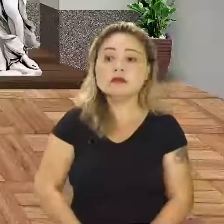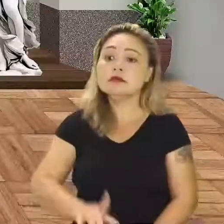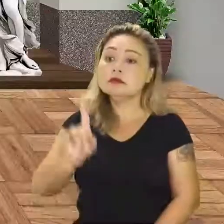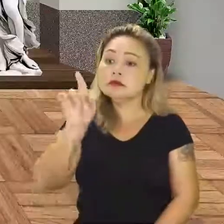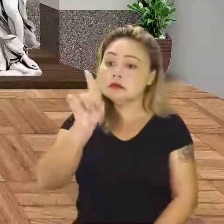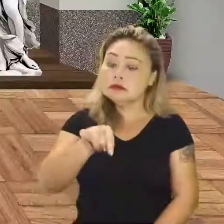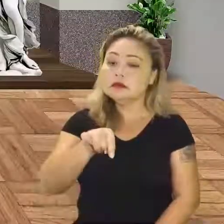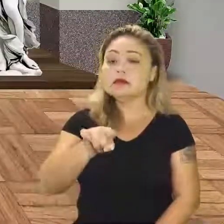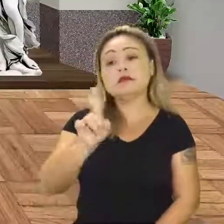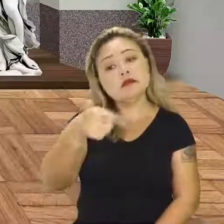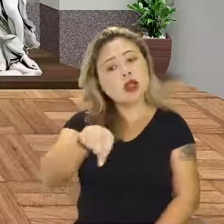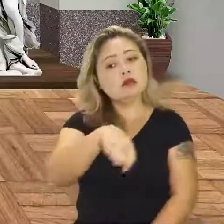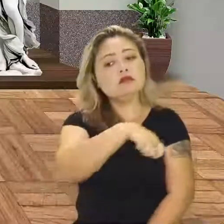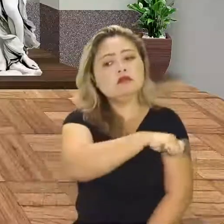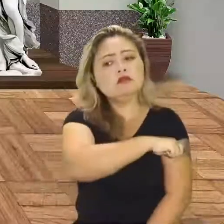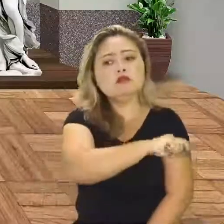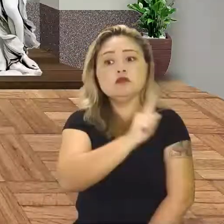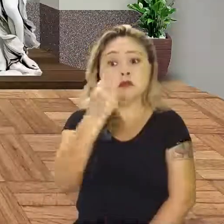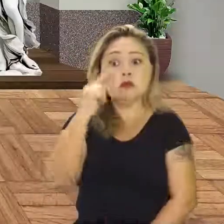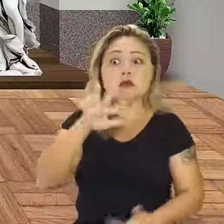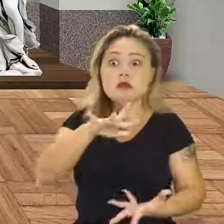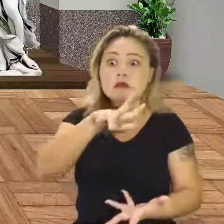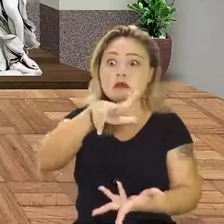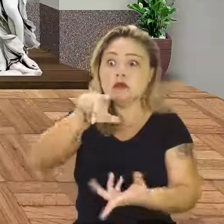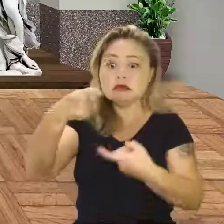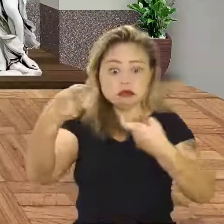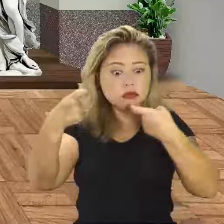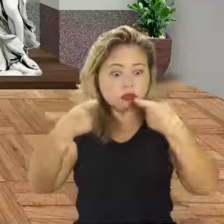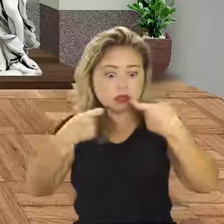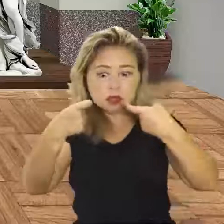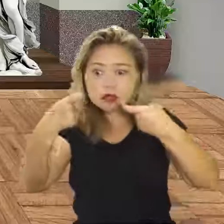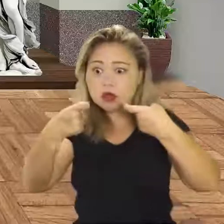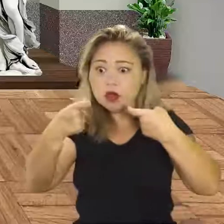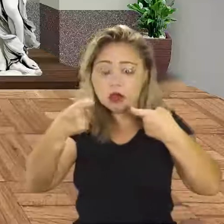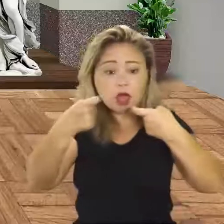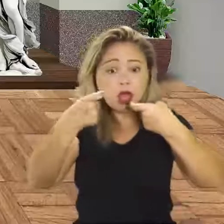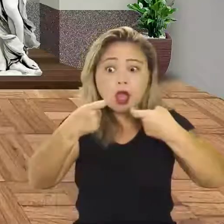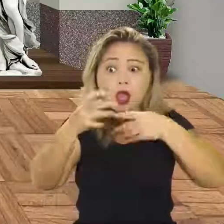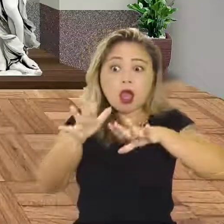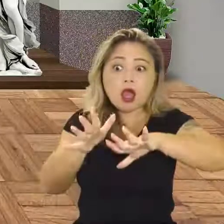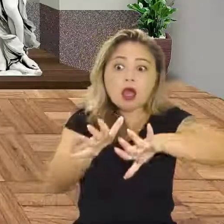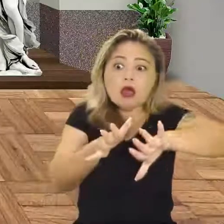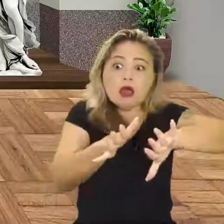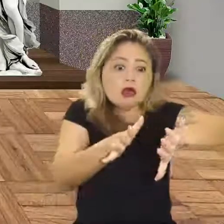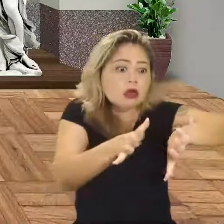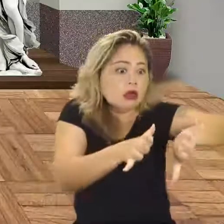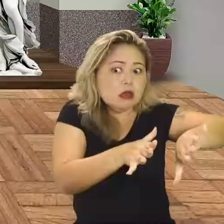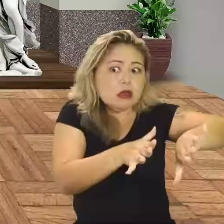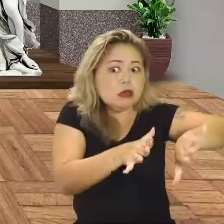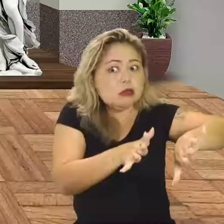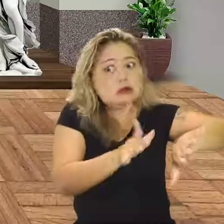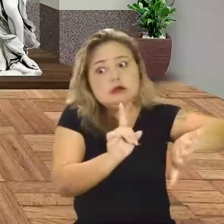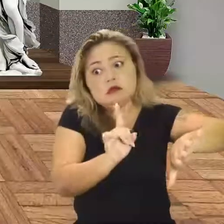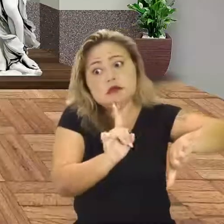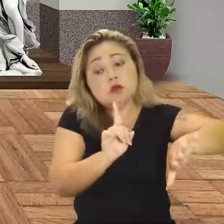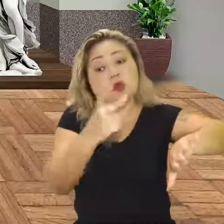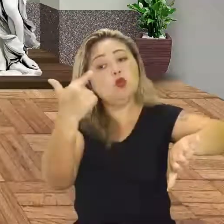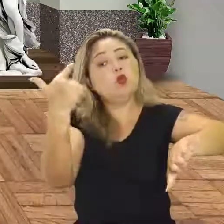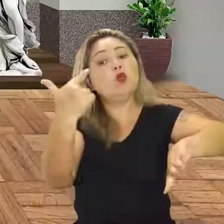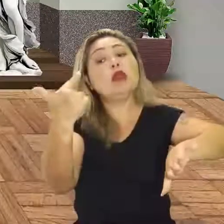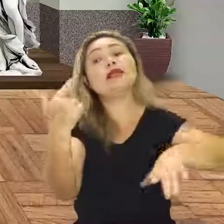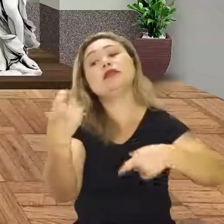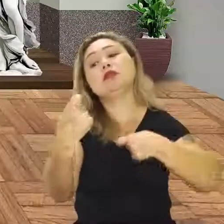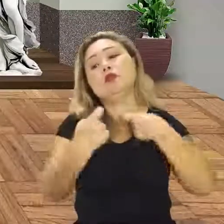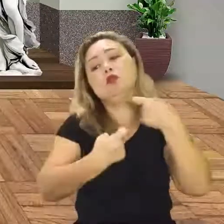alunos. Nós vimos aí que o mundo entrou em guerra. Saiu de uma guerra, quer dizer, saiu da